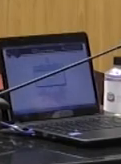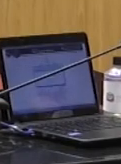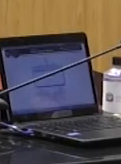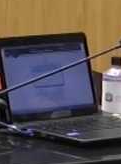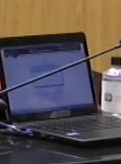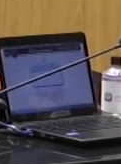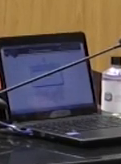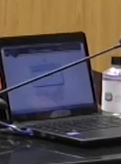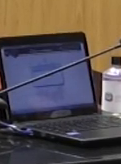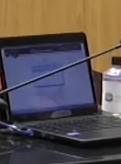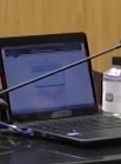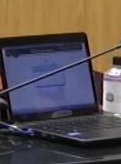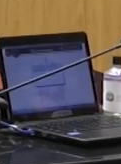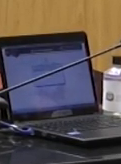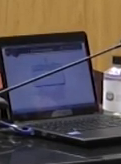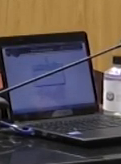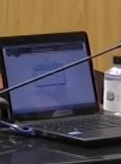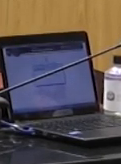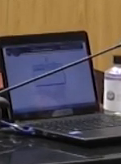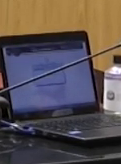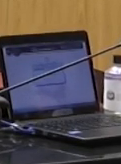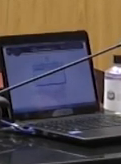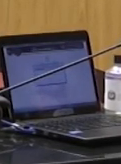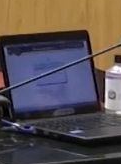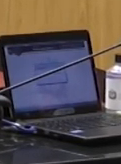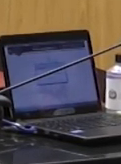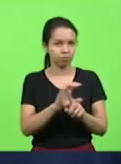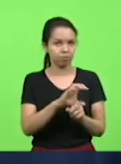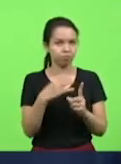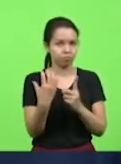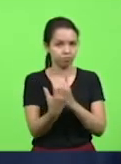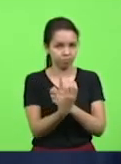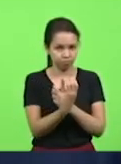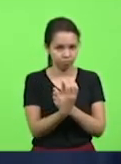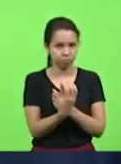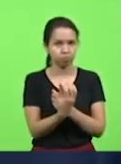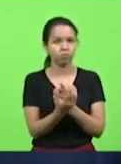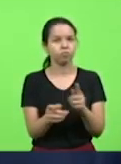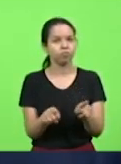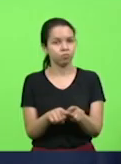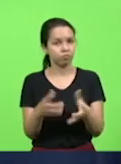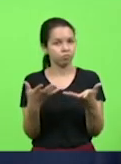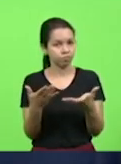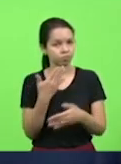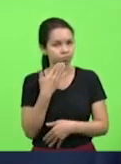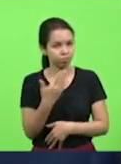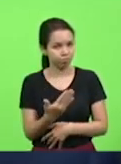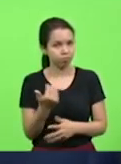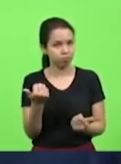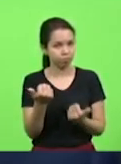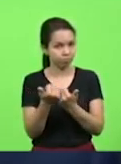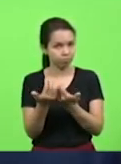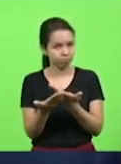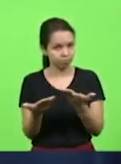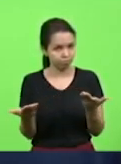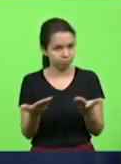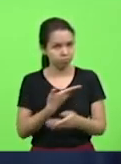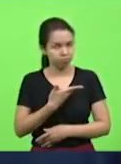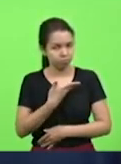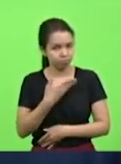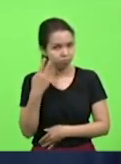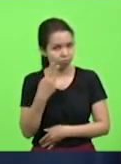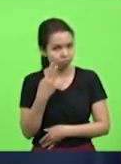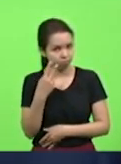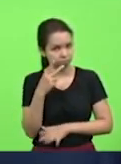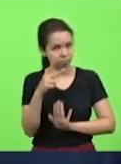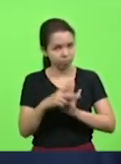autoria dele que pode beneficiar a escola Helen Keller. Quero também pedir o apoio dos amigos parlamentares para o